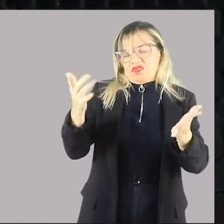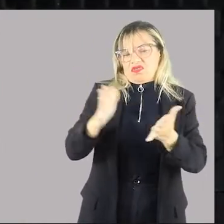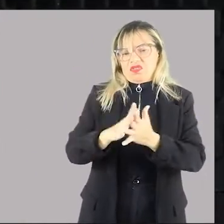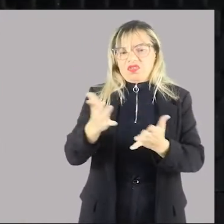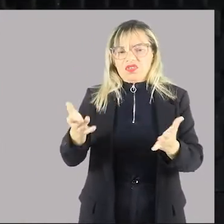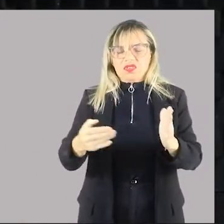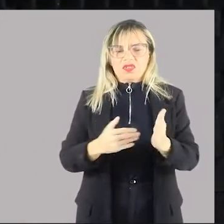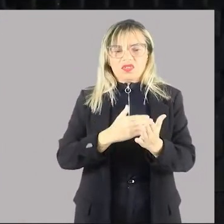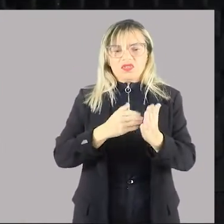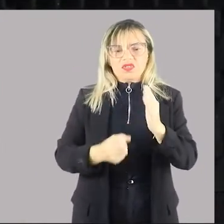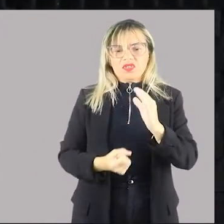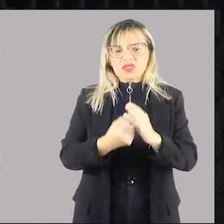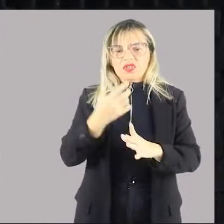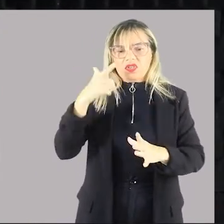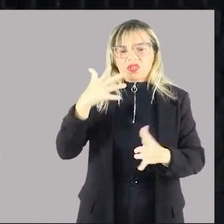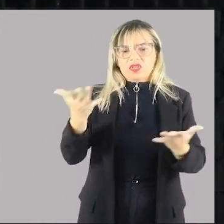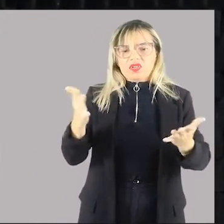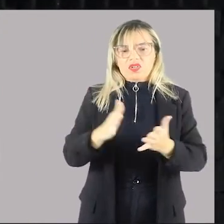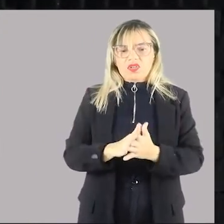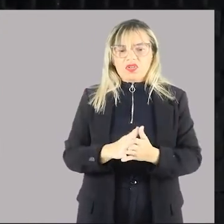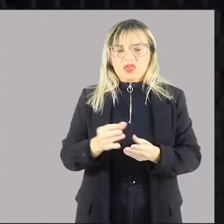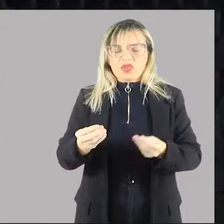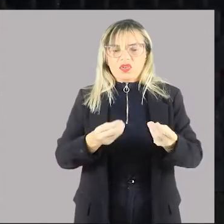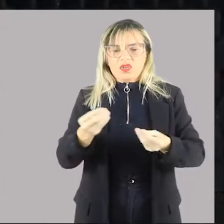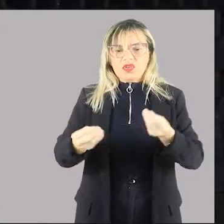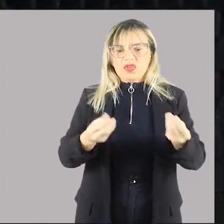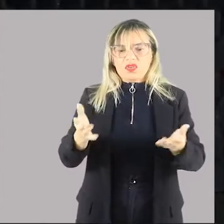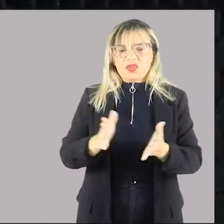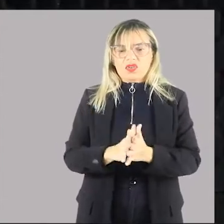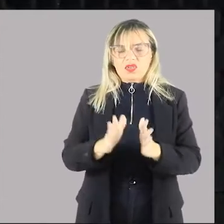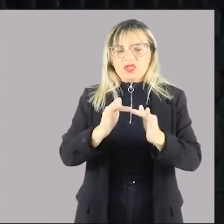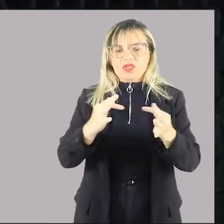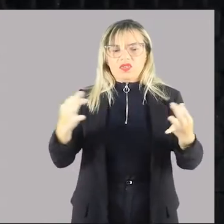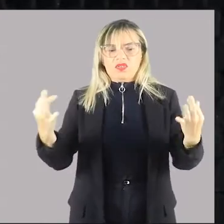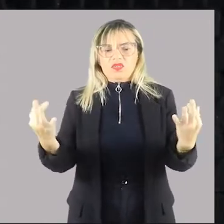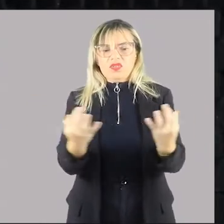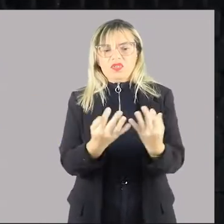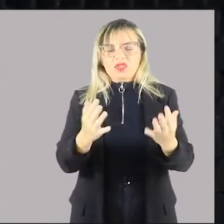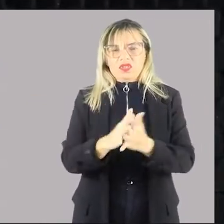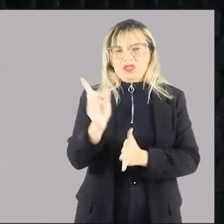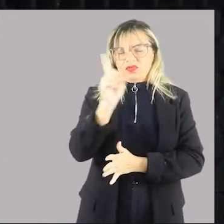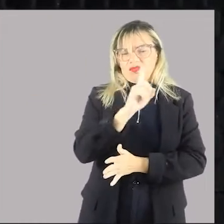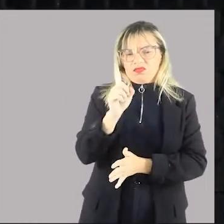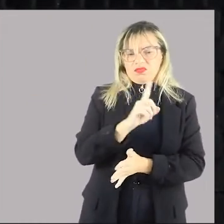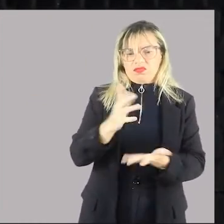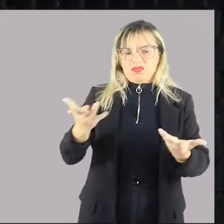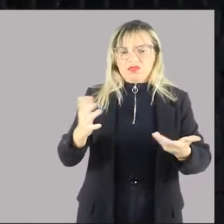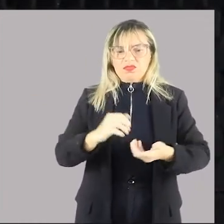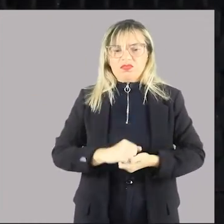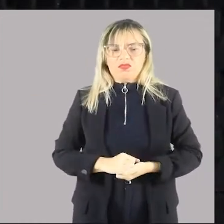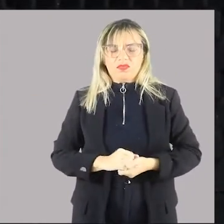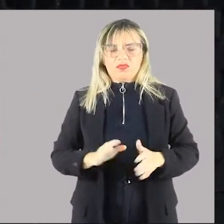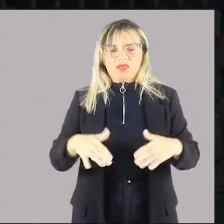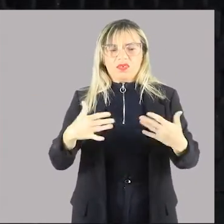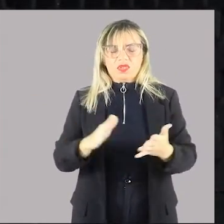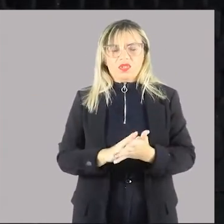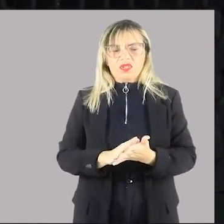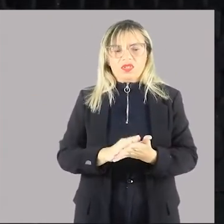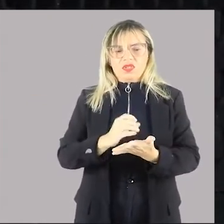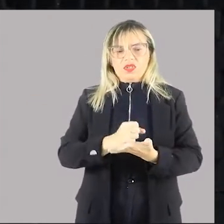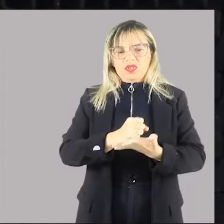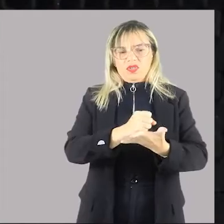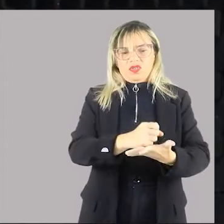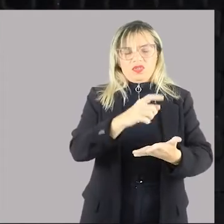como se coloca aí na letra B. Ou mesmo das relações de parentesco, né, não é por aí. Não é apenas ajudar os